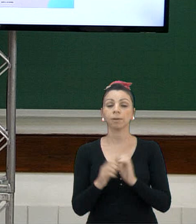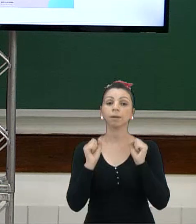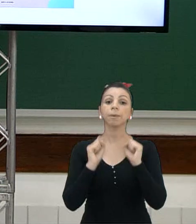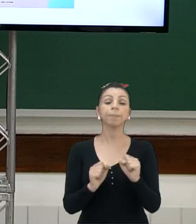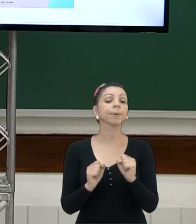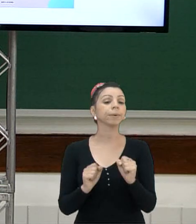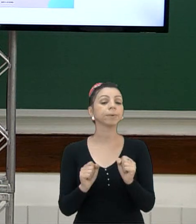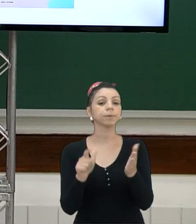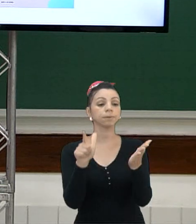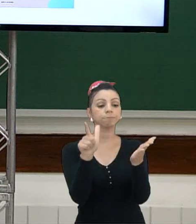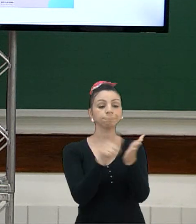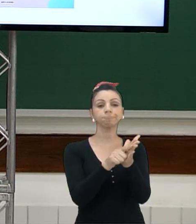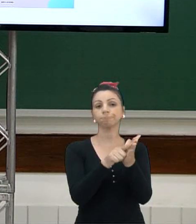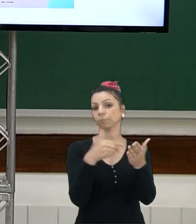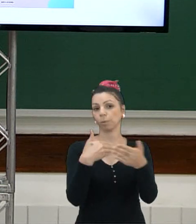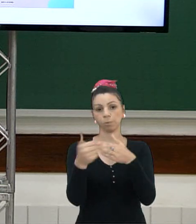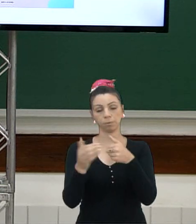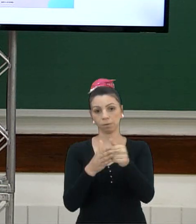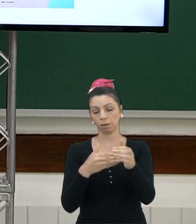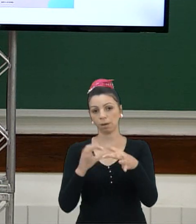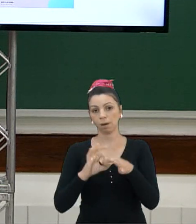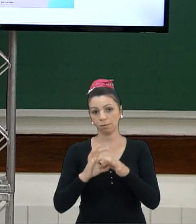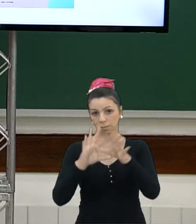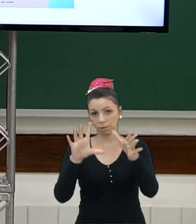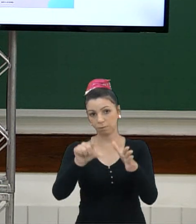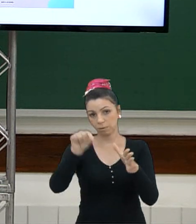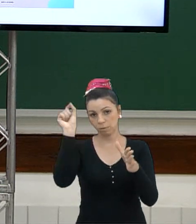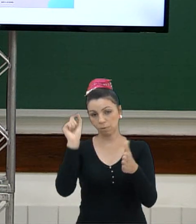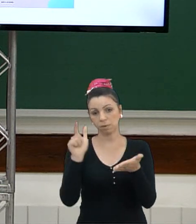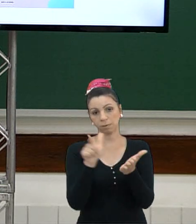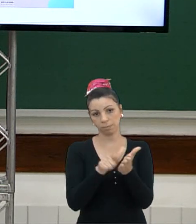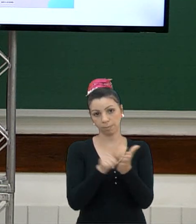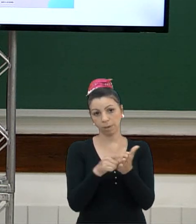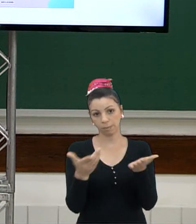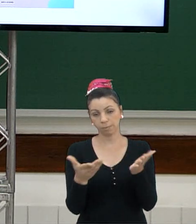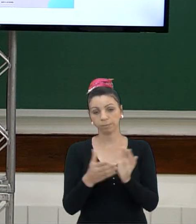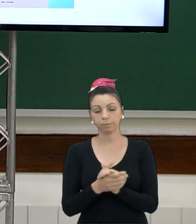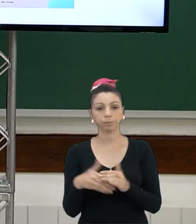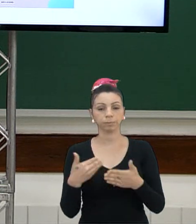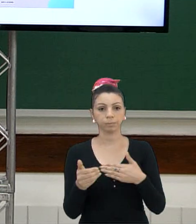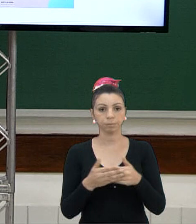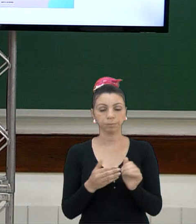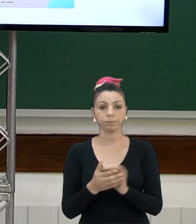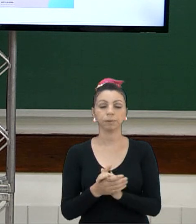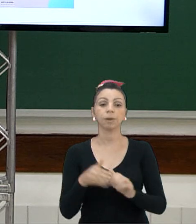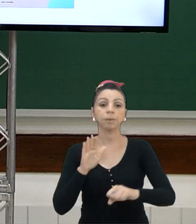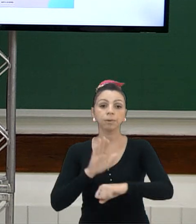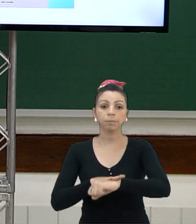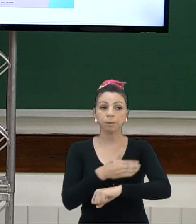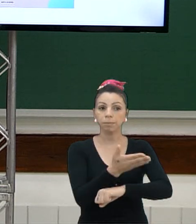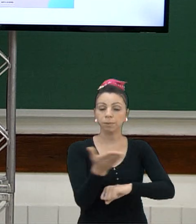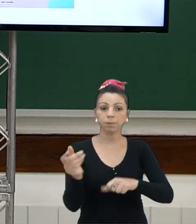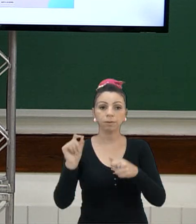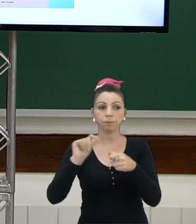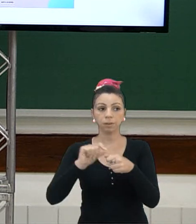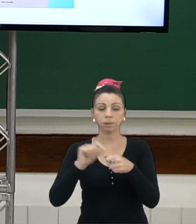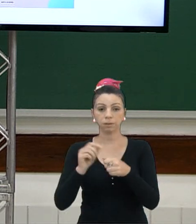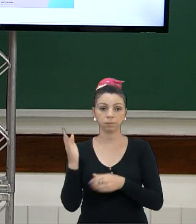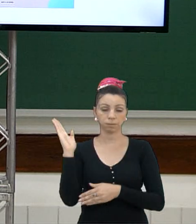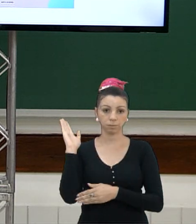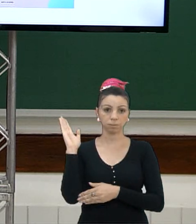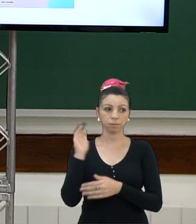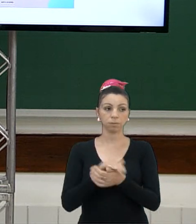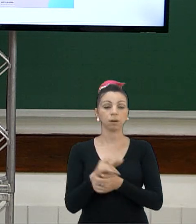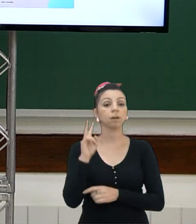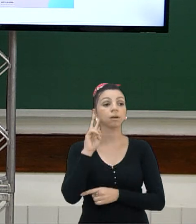na folha de sulfite ou pode ser na folha de caderno, não tem problema, tá? Vou dar um tempinho para vocês fazerem essa dobradura. Vou